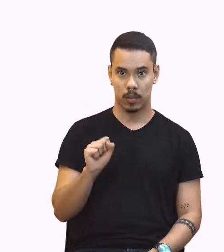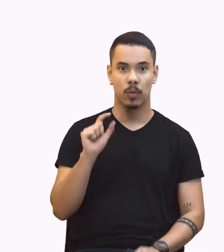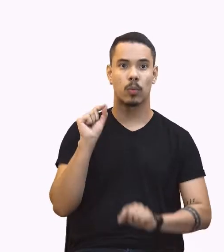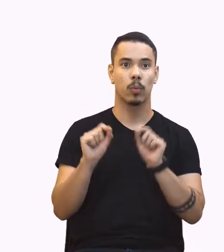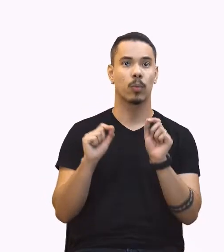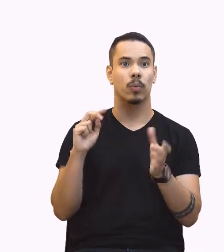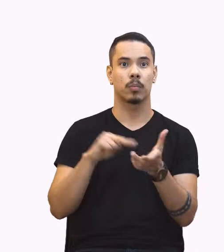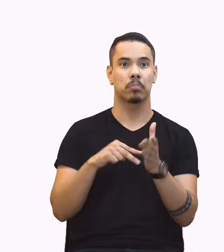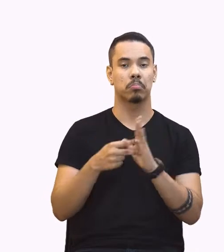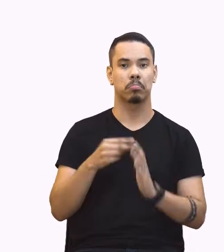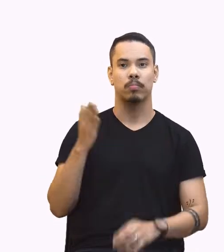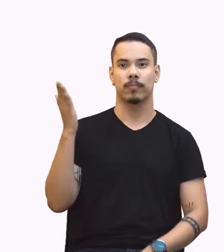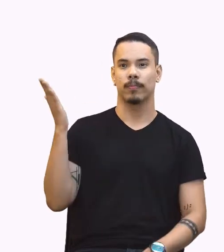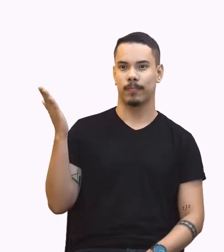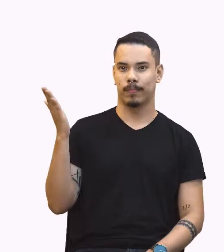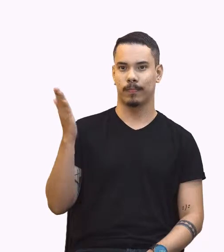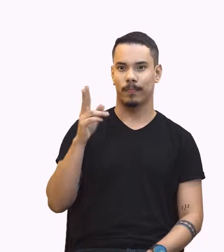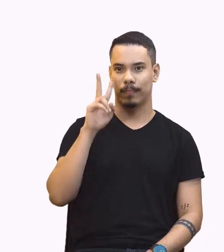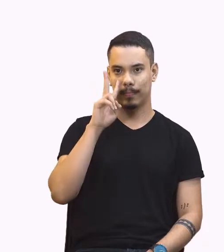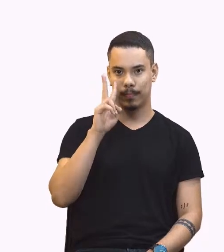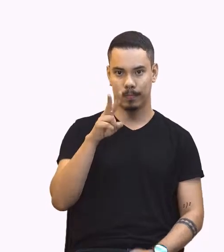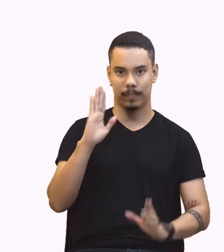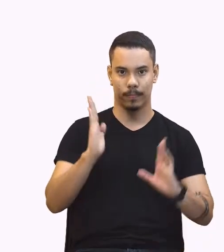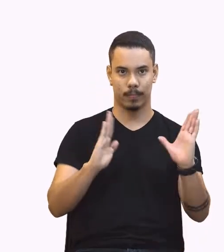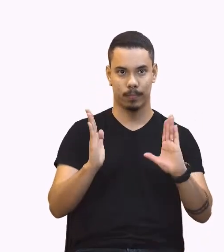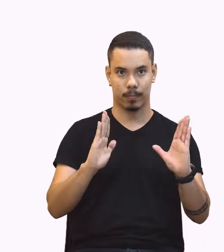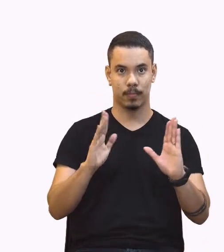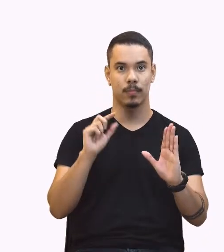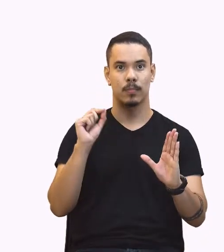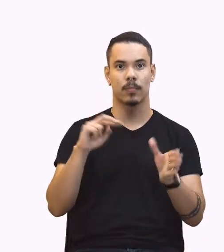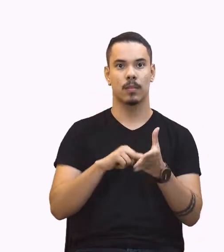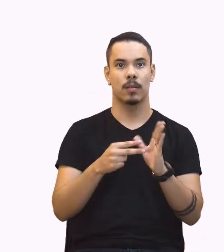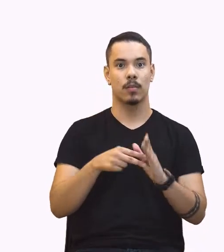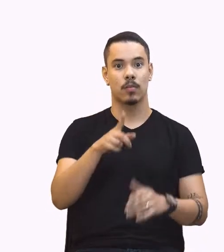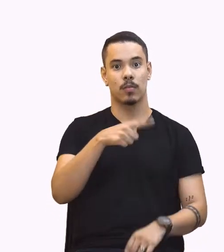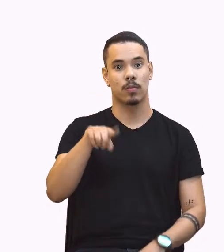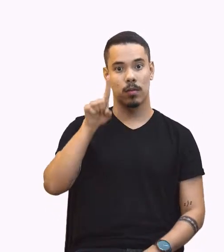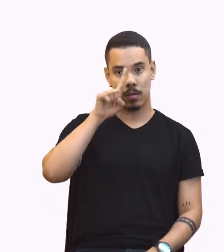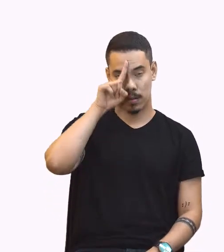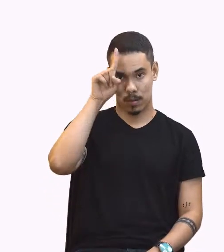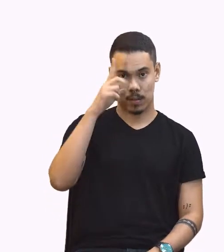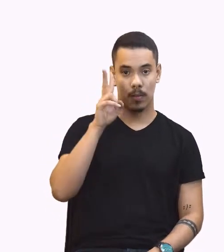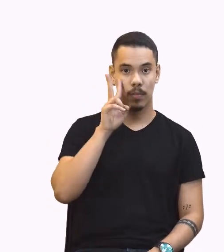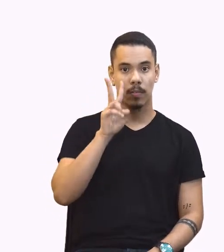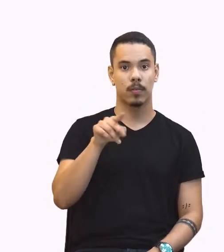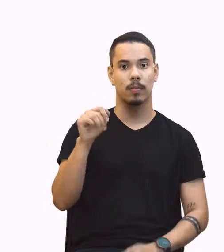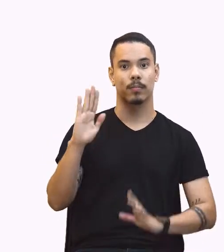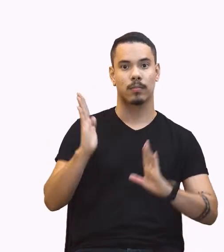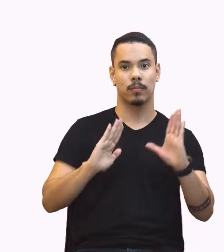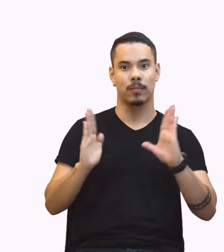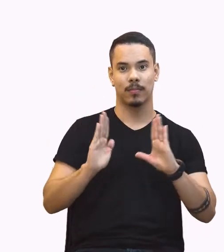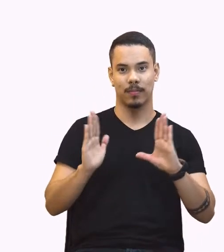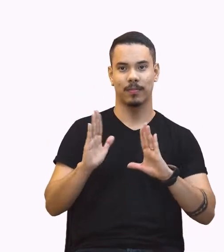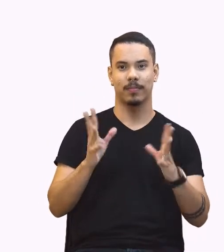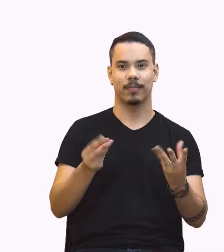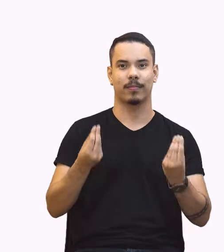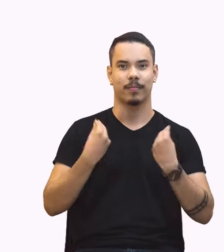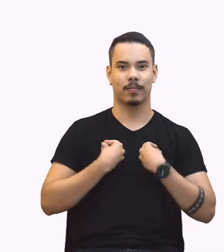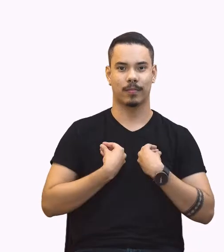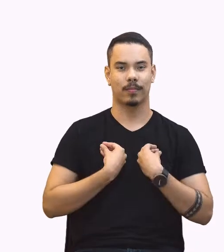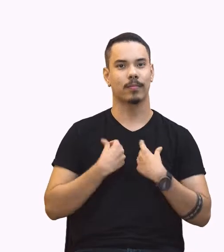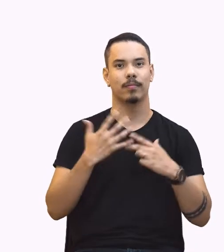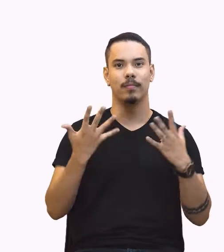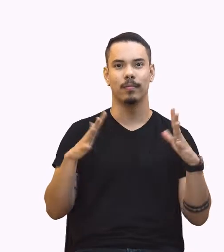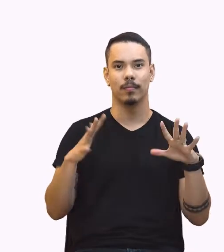helenismo? Então, vamos ver esse período aqui. Só para vocês terem uma ideia, esse período, ele se dá ali a mais ou